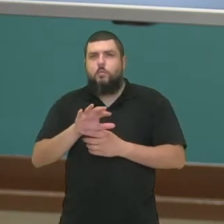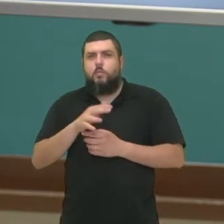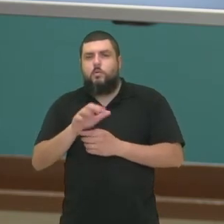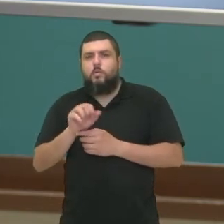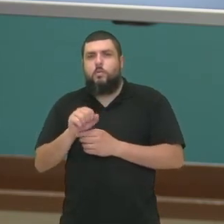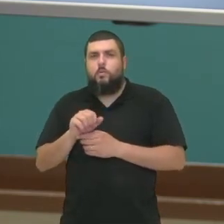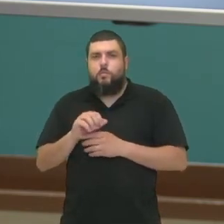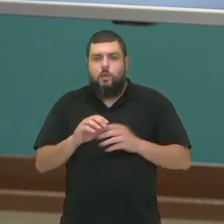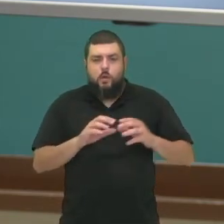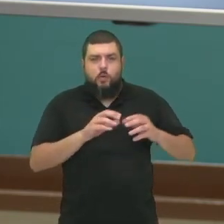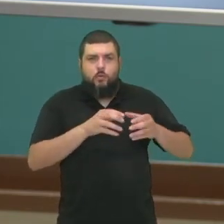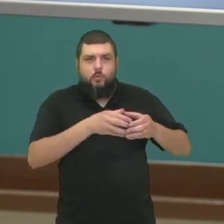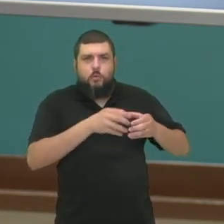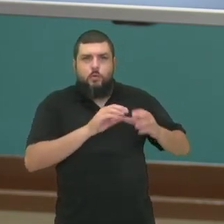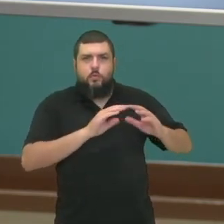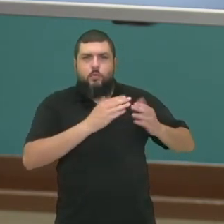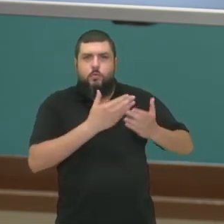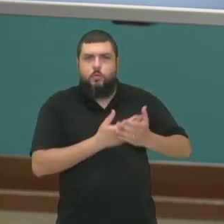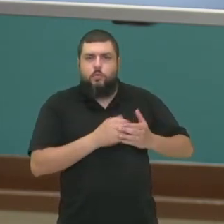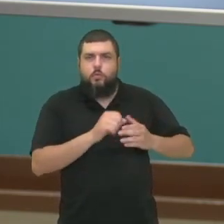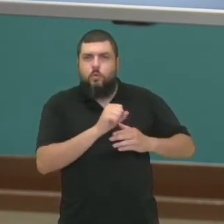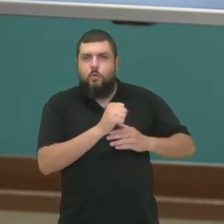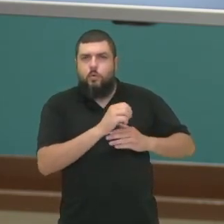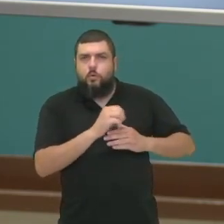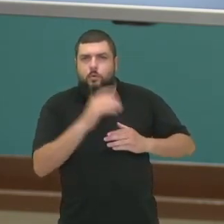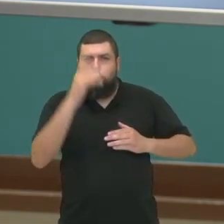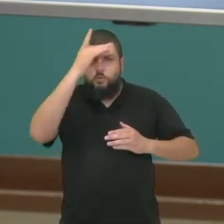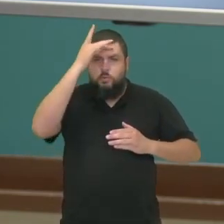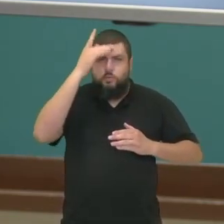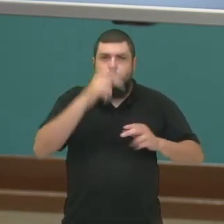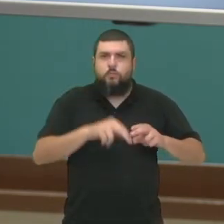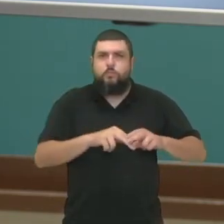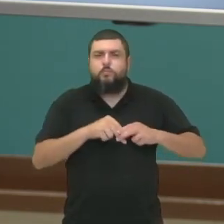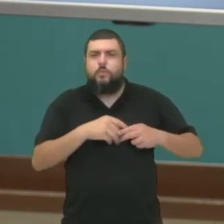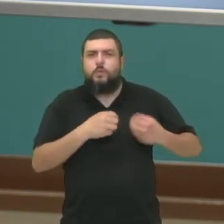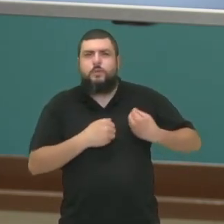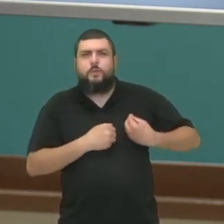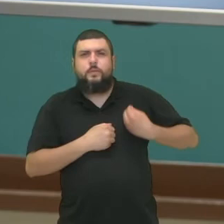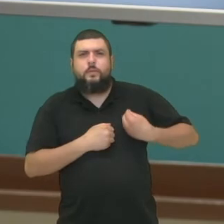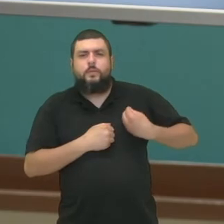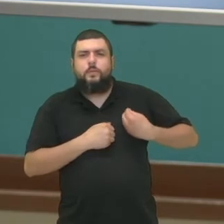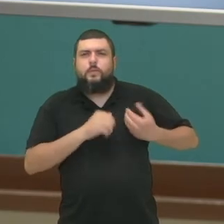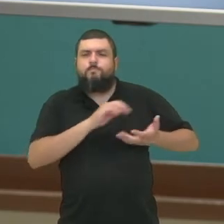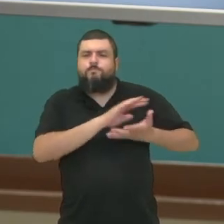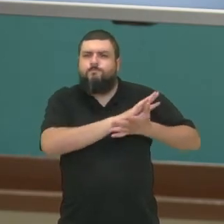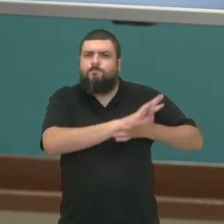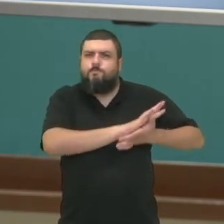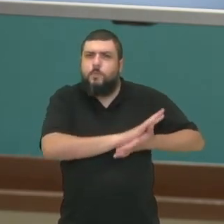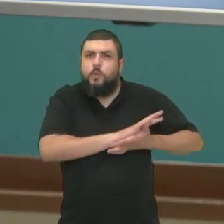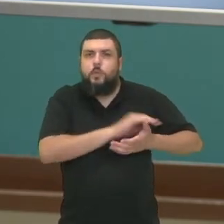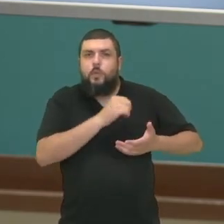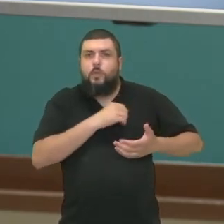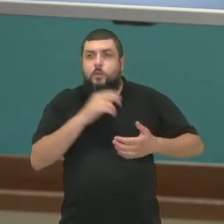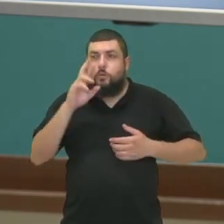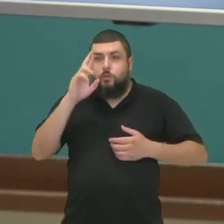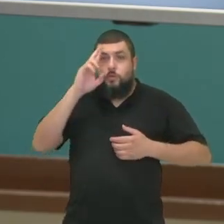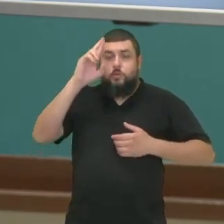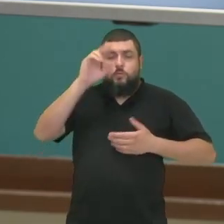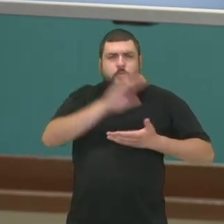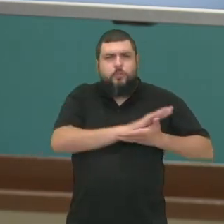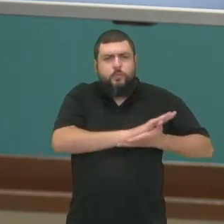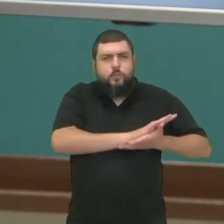escola, iniciaram essa revolta pelas más condições de vida que eles tinham lá, por serem maltratados pelo seu senhor,